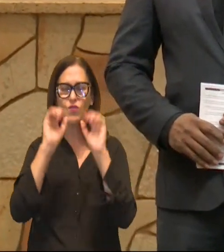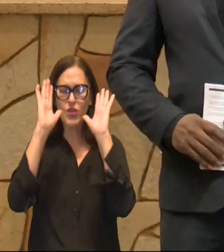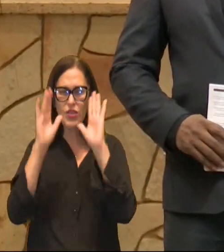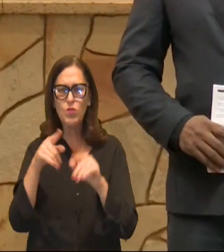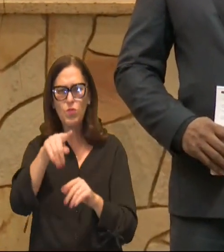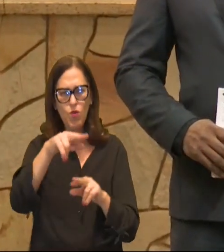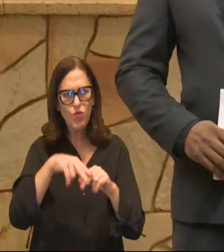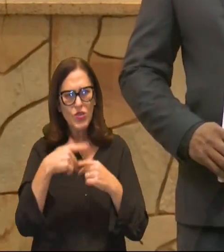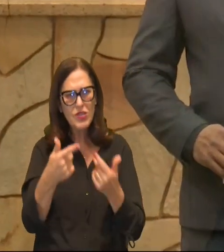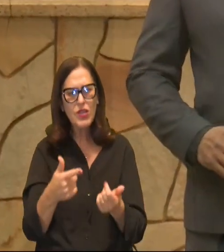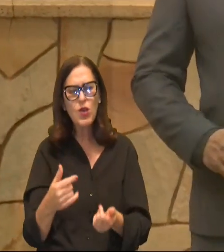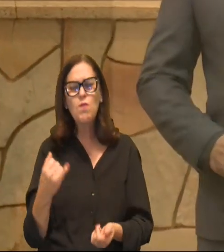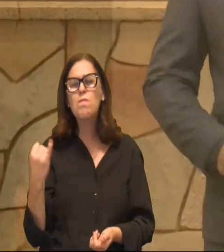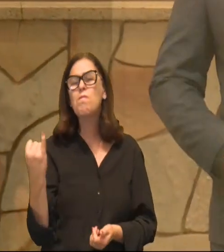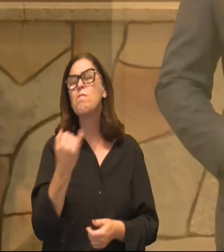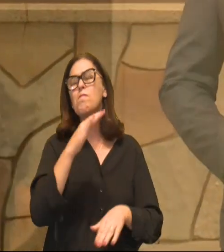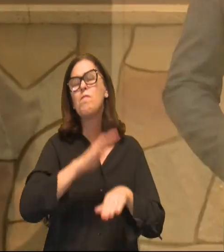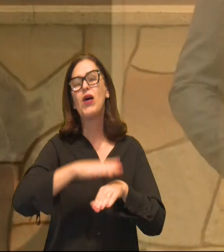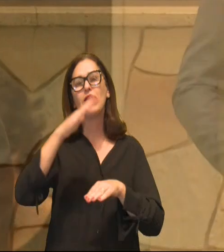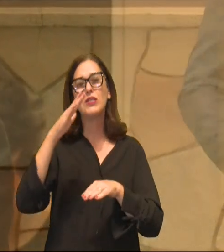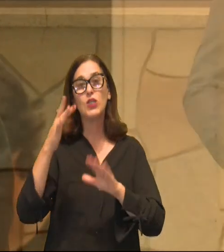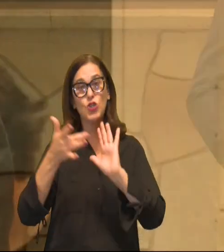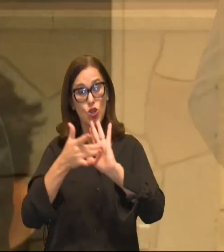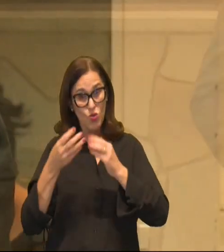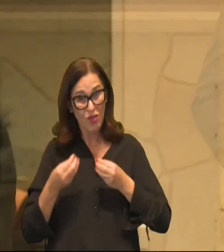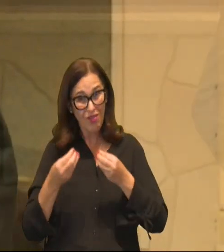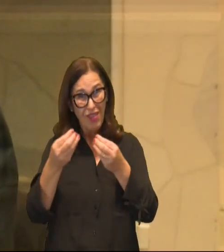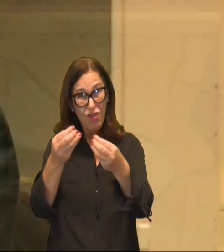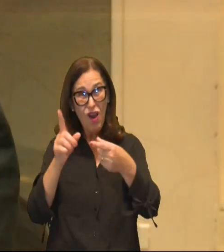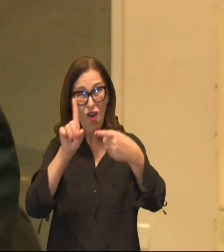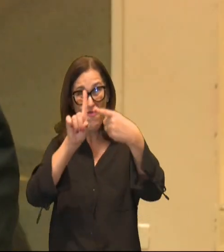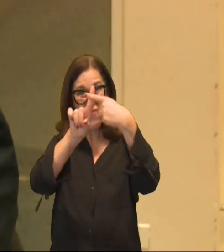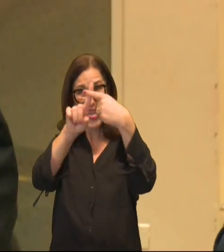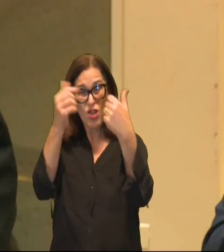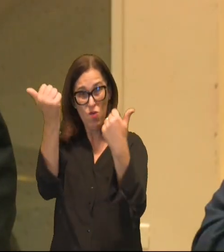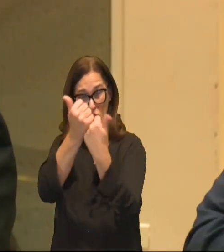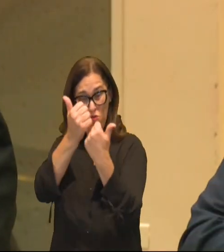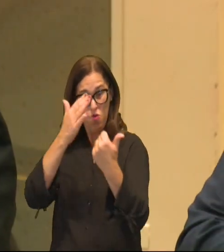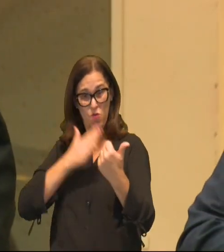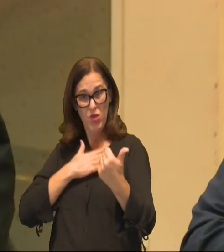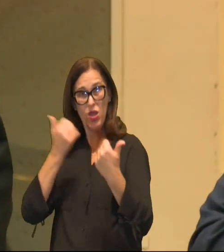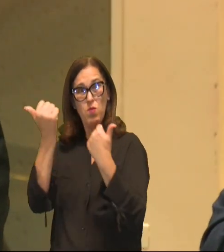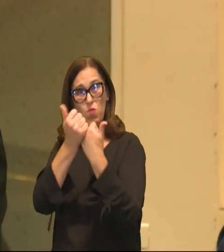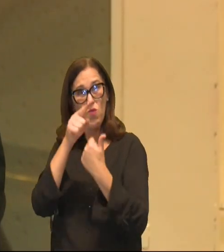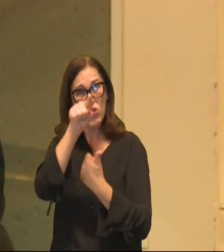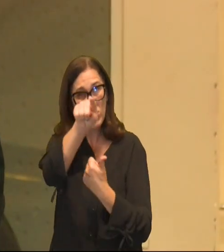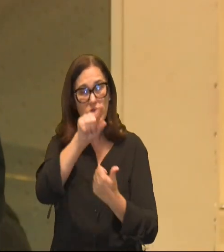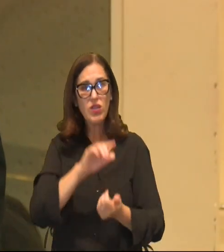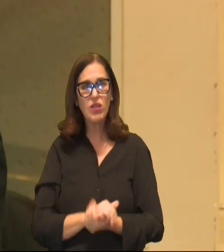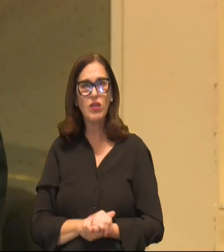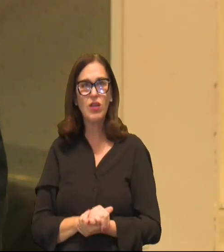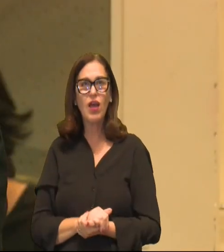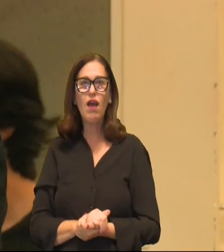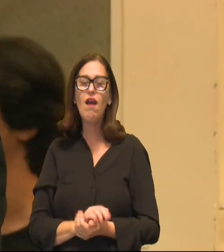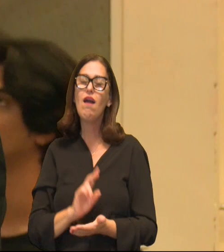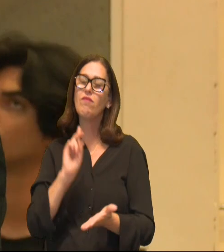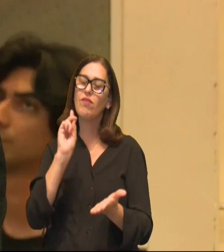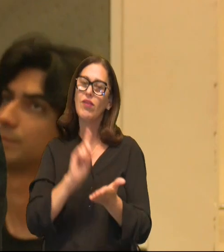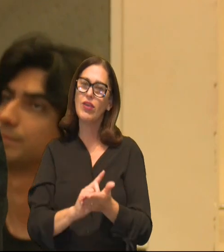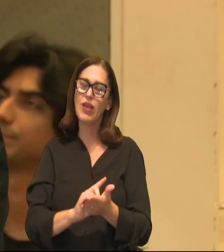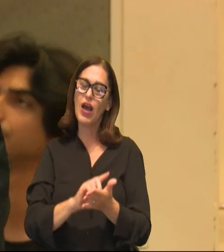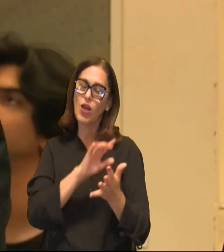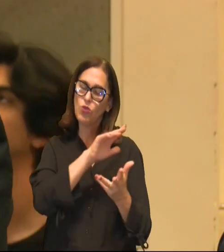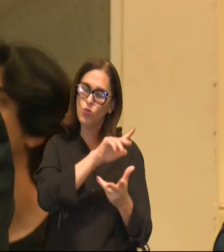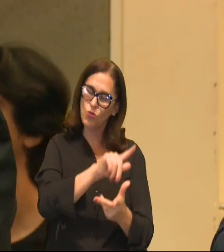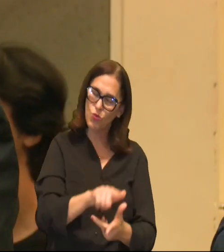você, que foi o mais importante. Ele deu a sua vida na cruz do Calvário por mim e por você. Mas é fato que enquanto estamos no